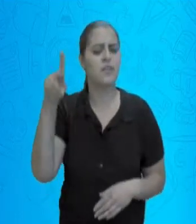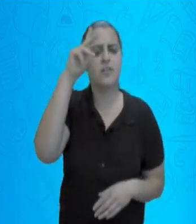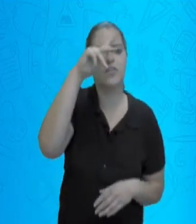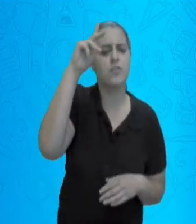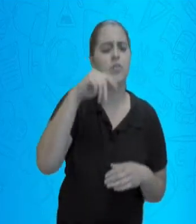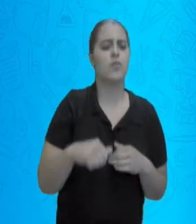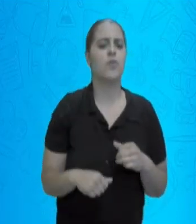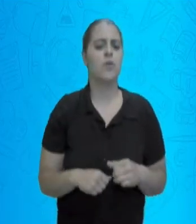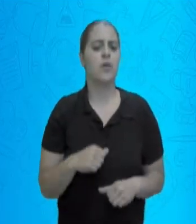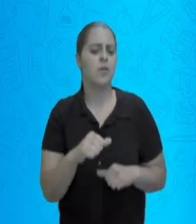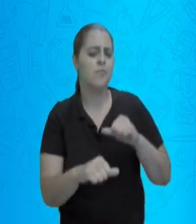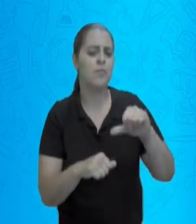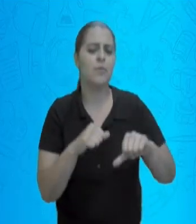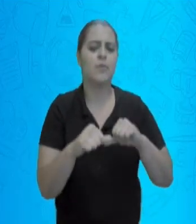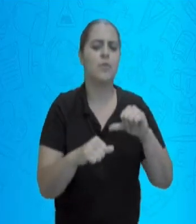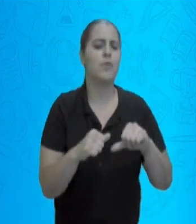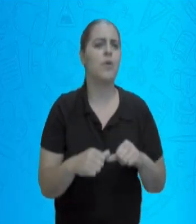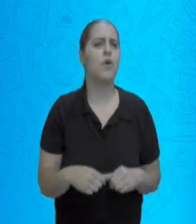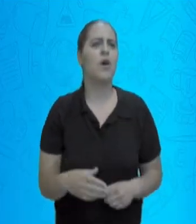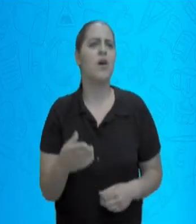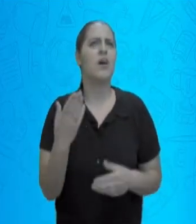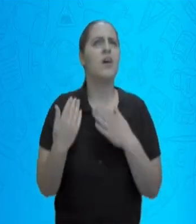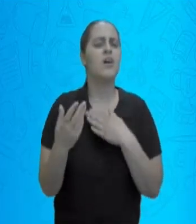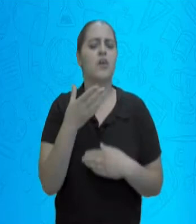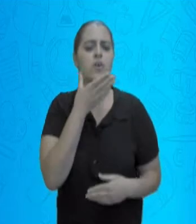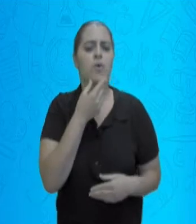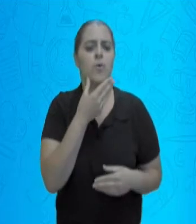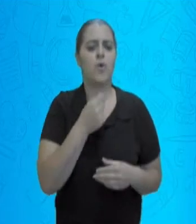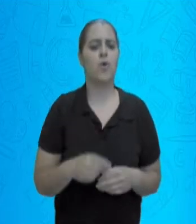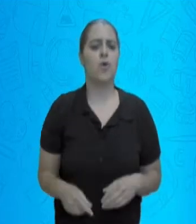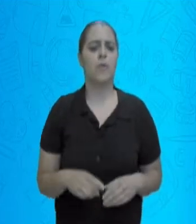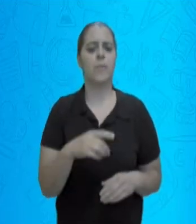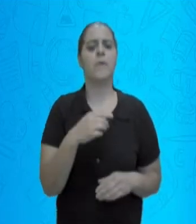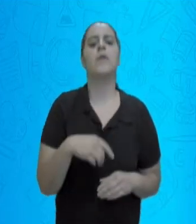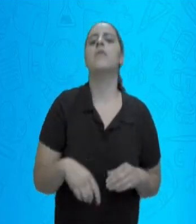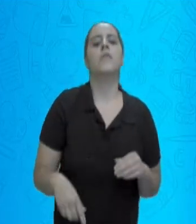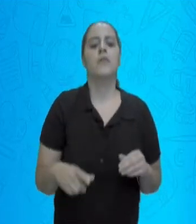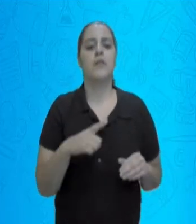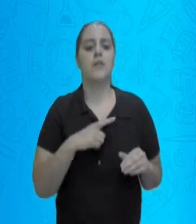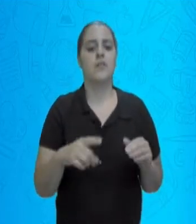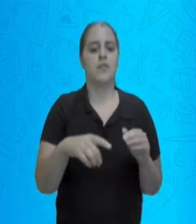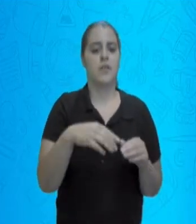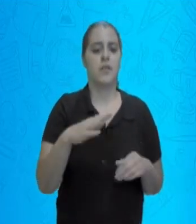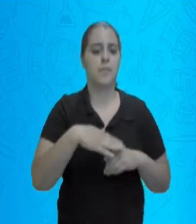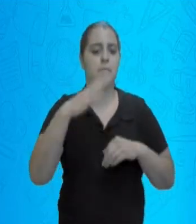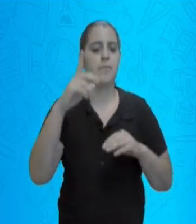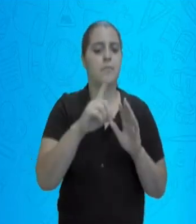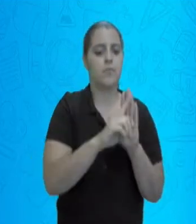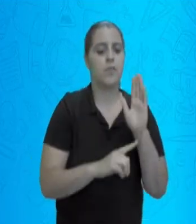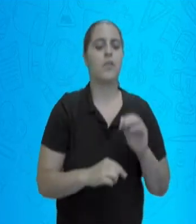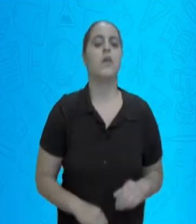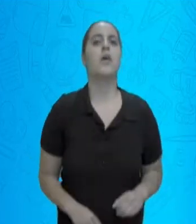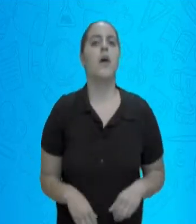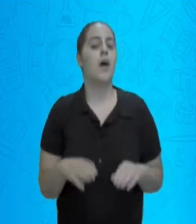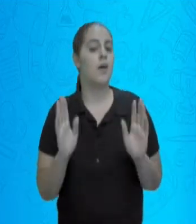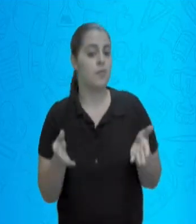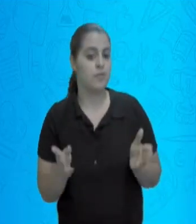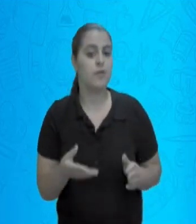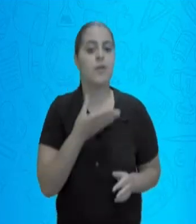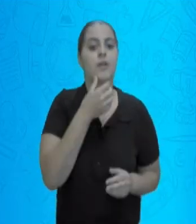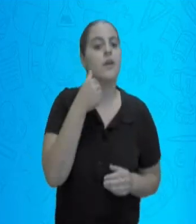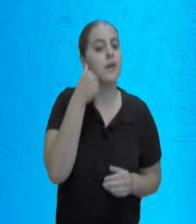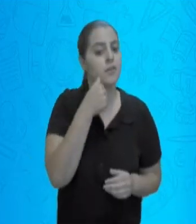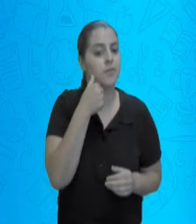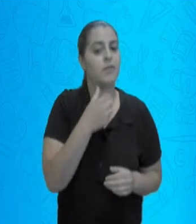se modificou. Antes os homens tinham mais direito que as mulheres e hoje não. As mulheres já conseguiram os seus direitos,